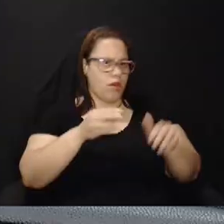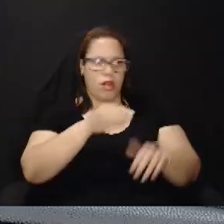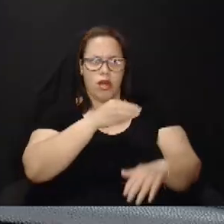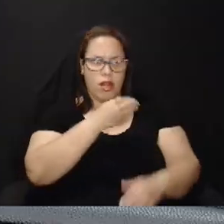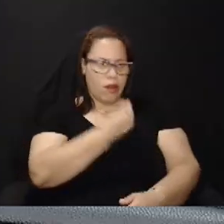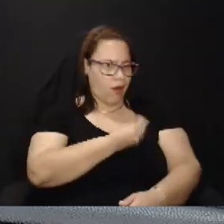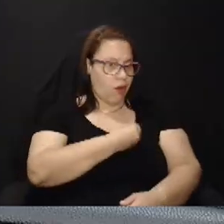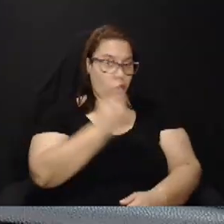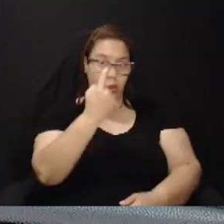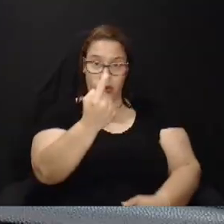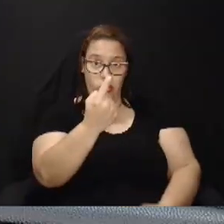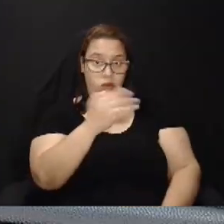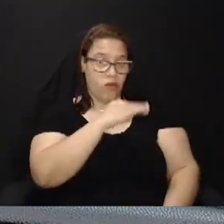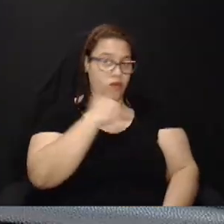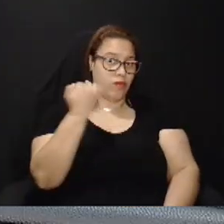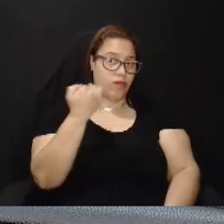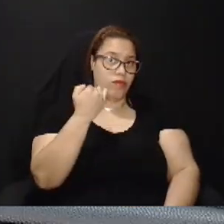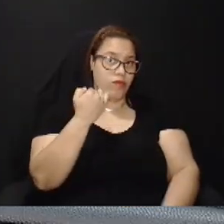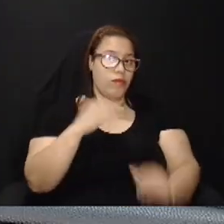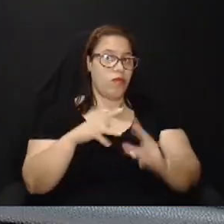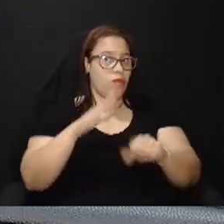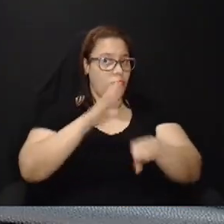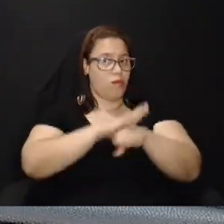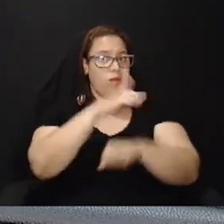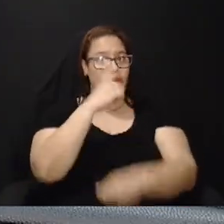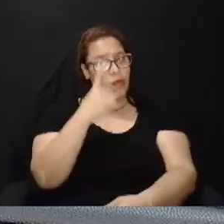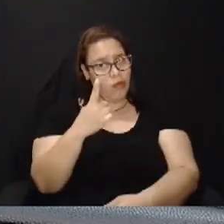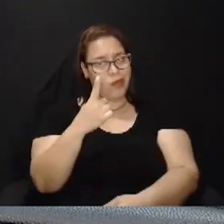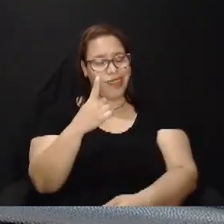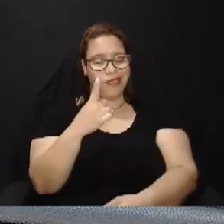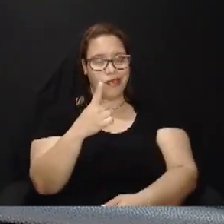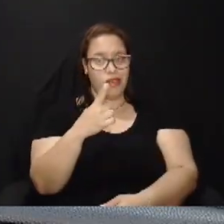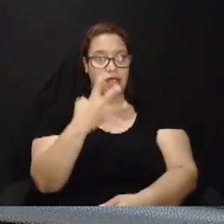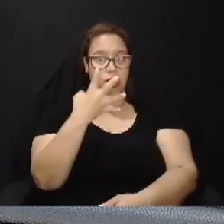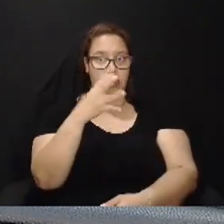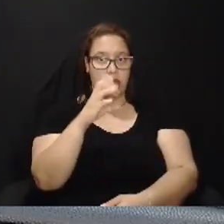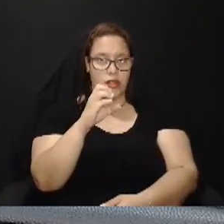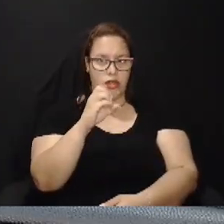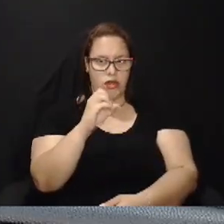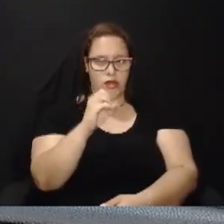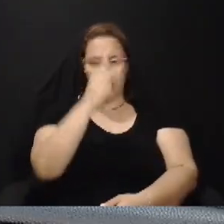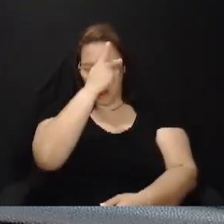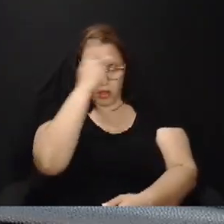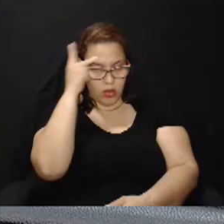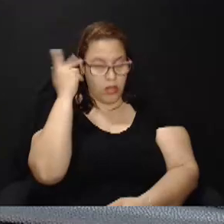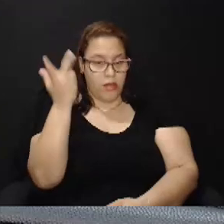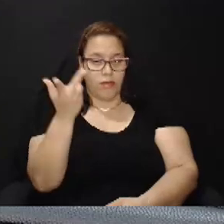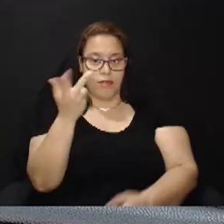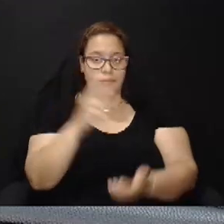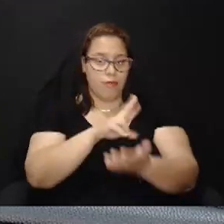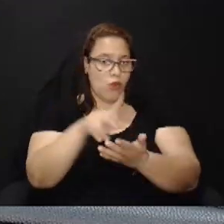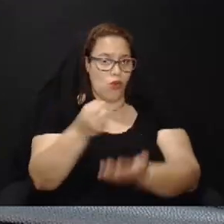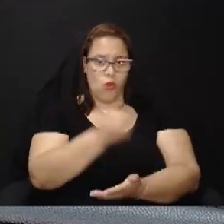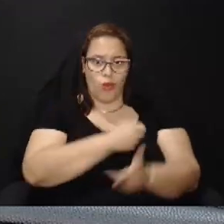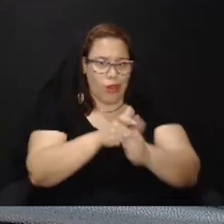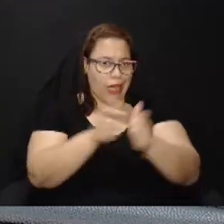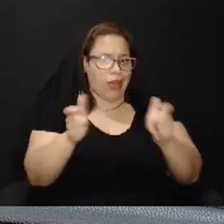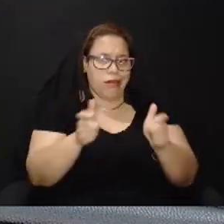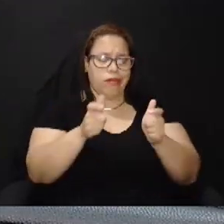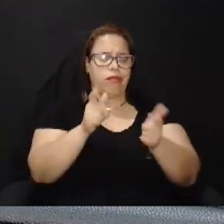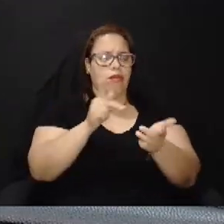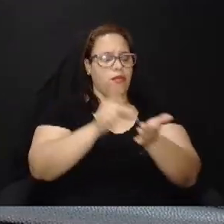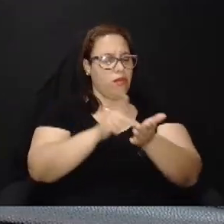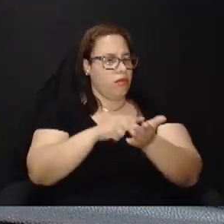tivesse falecido, mas foram muito mais do que uma, foram 40 e poucas pessoas, enfim, então é uma quantidade grande. E realmente a gente não